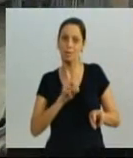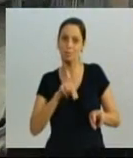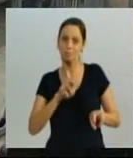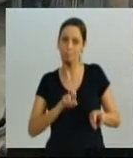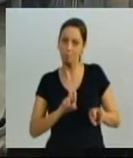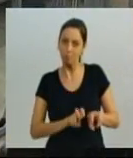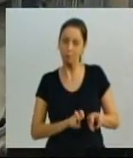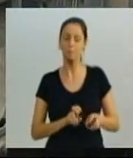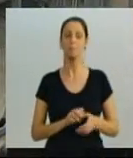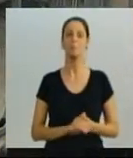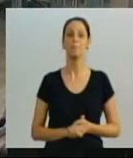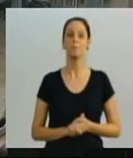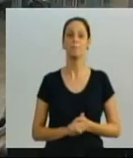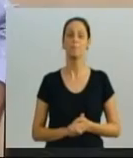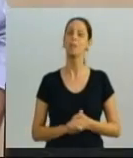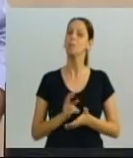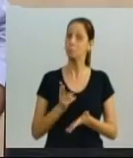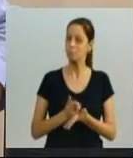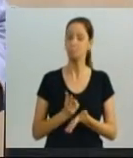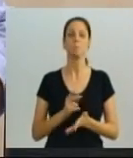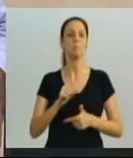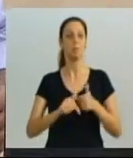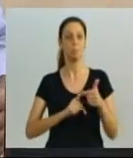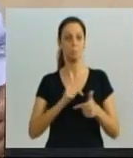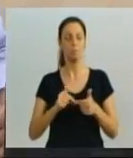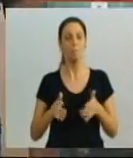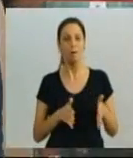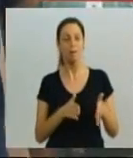E no andar dos trabalhos nós vamos estar aqui